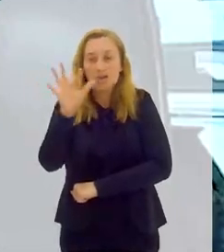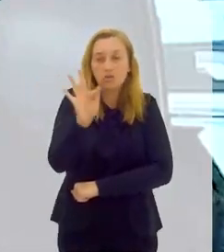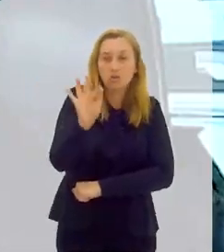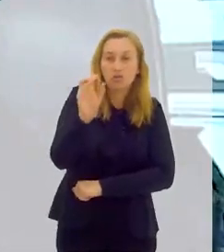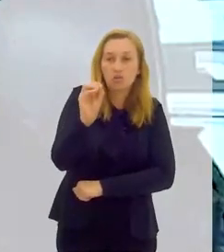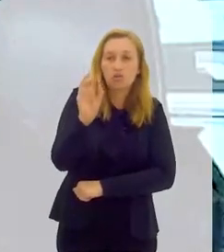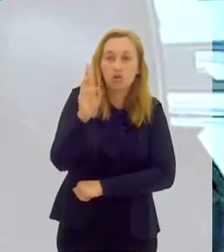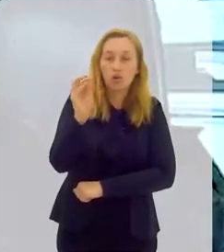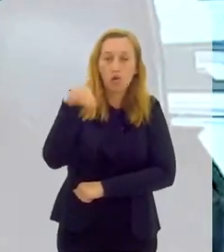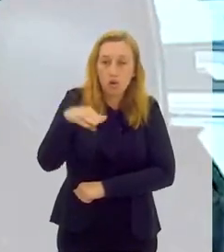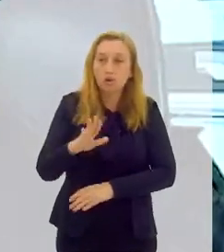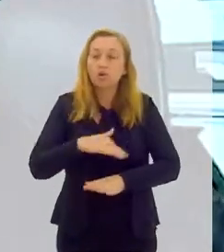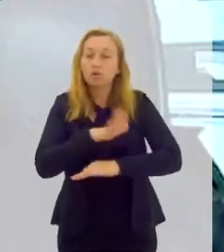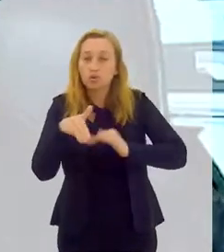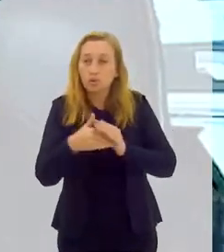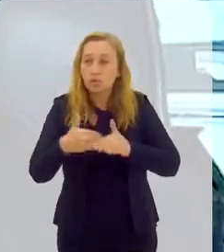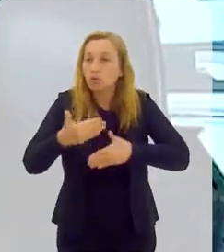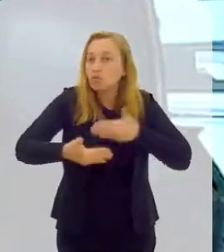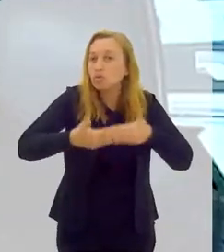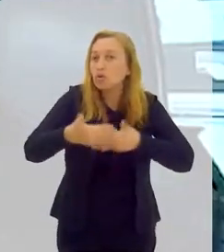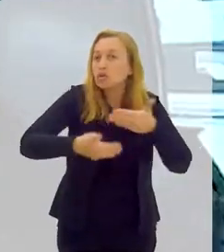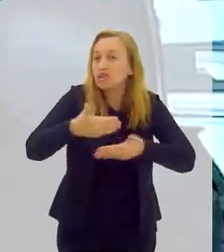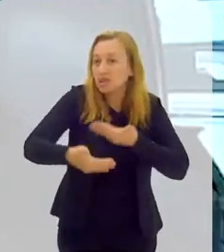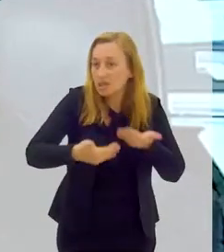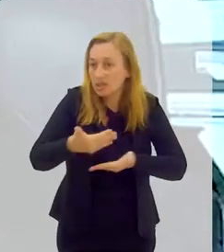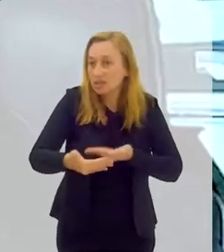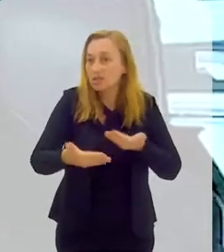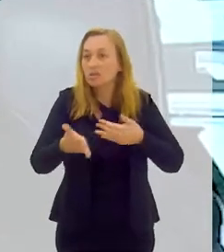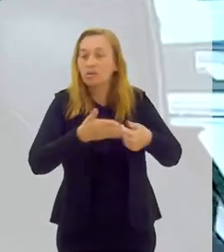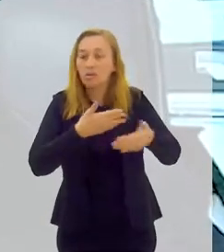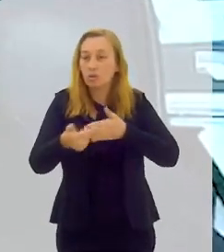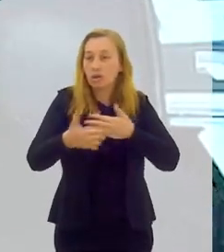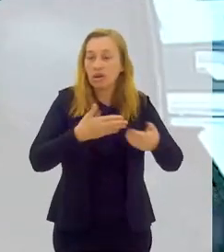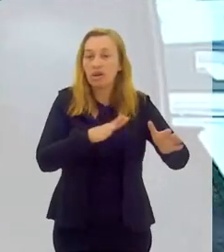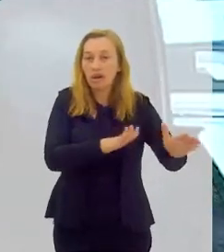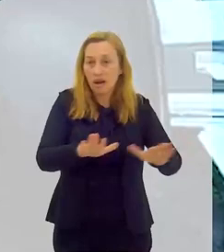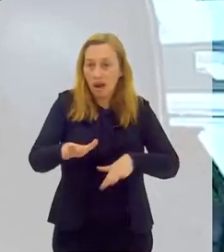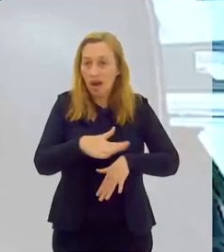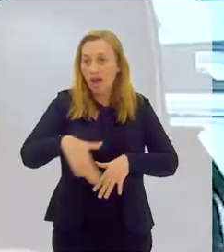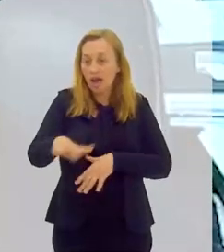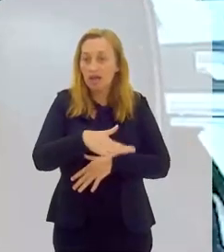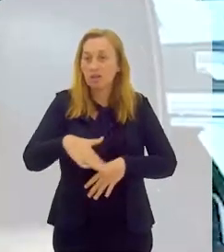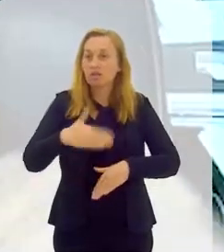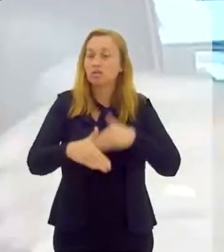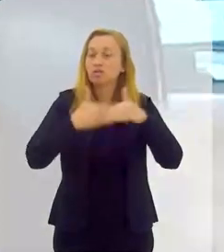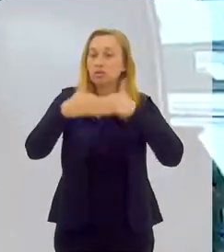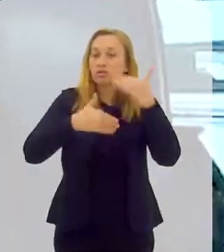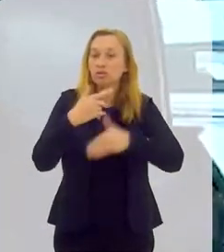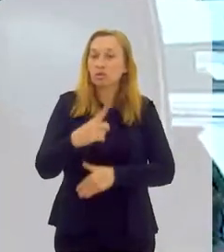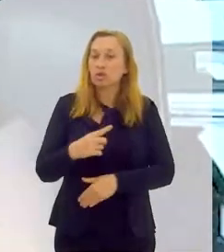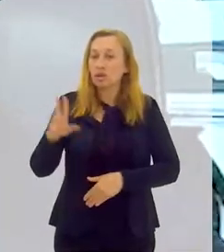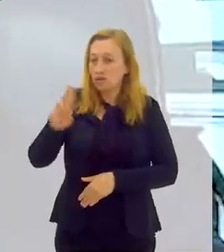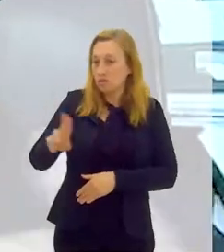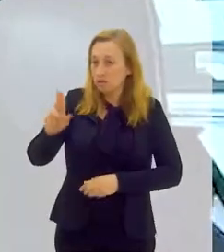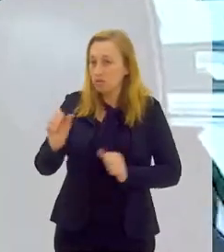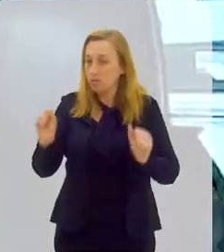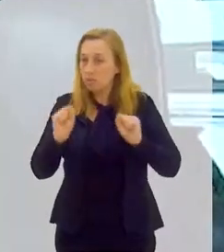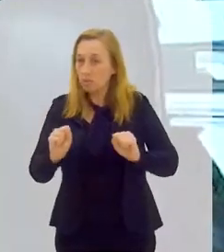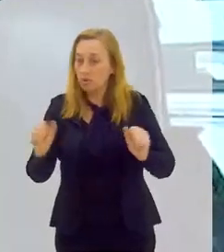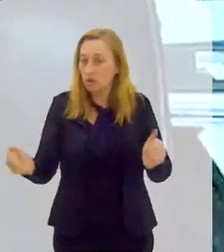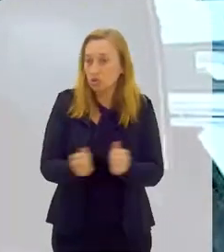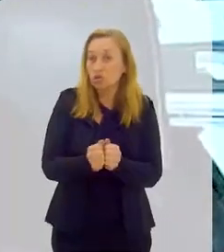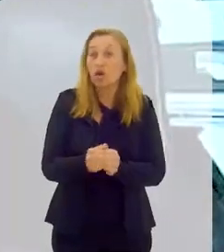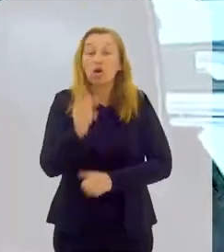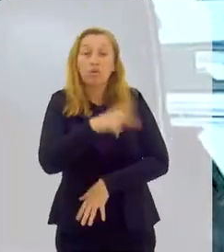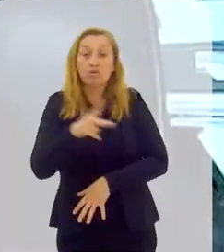ideia do fórum, apoiar todo o processo e poder contar conosco para qualquer área de desenvolvimento onde a UENF possa